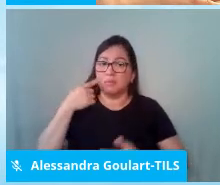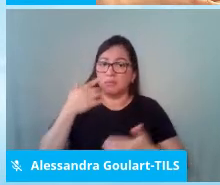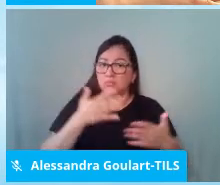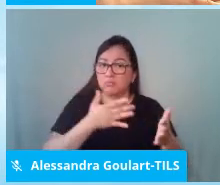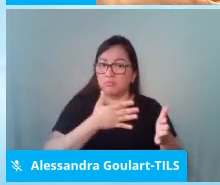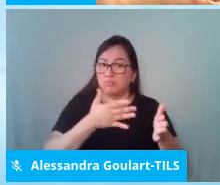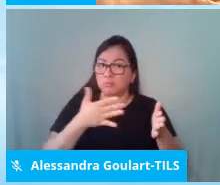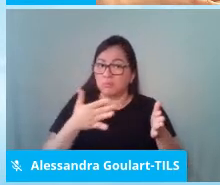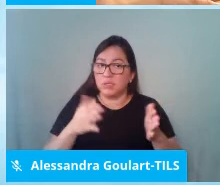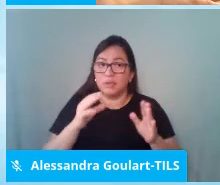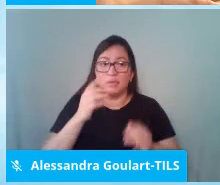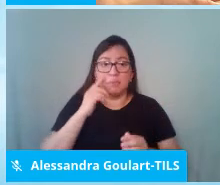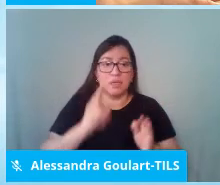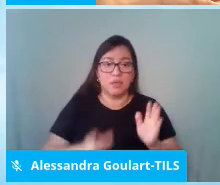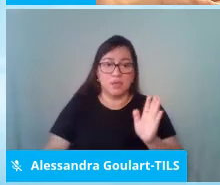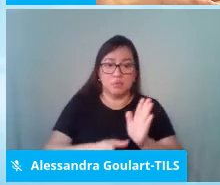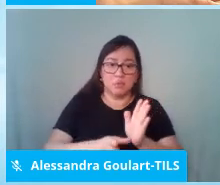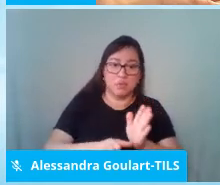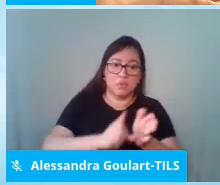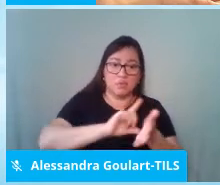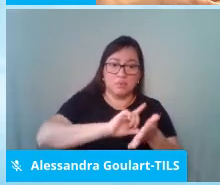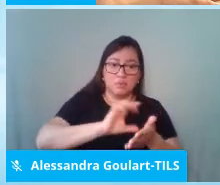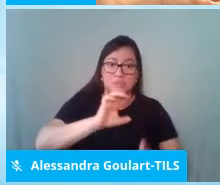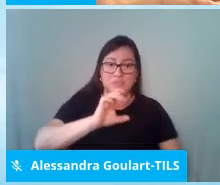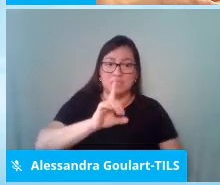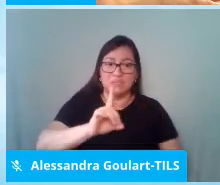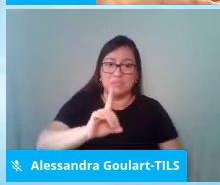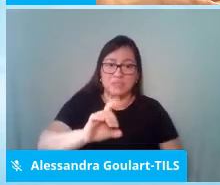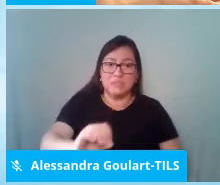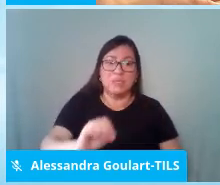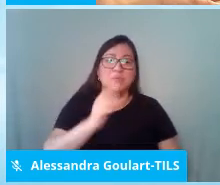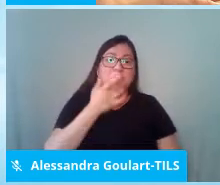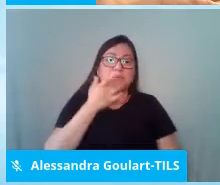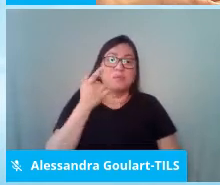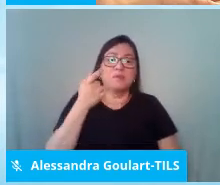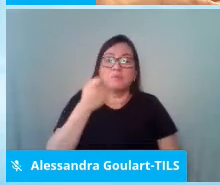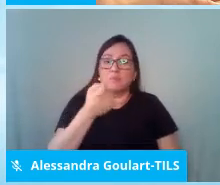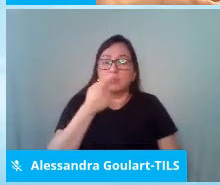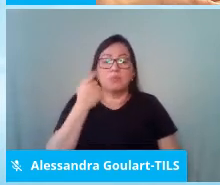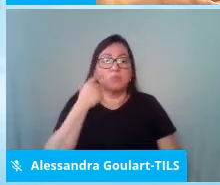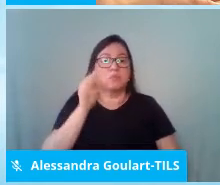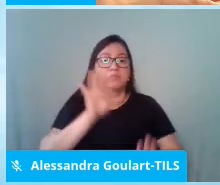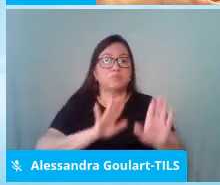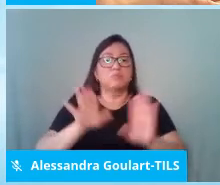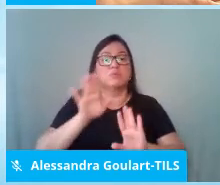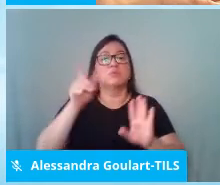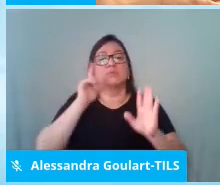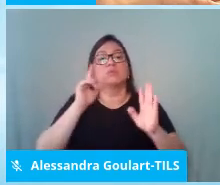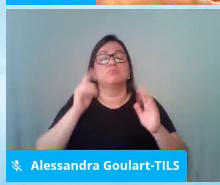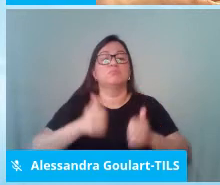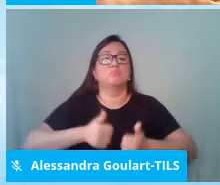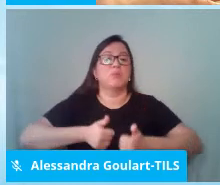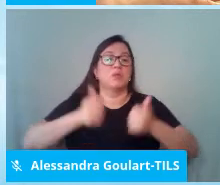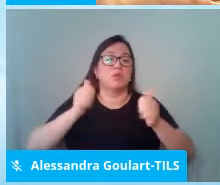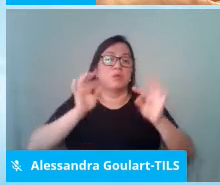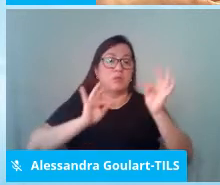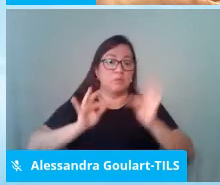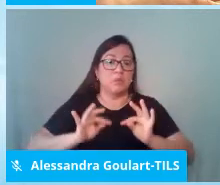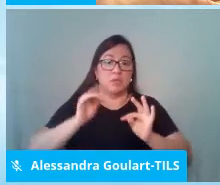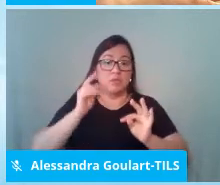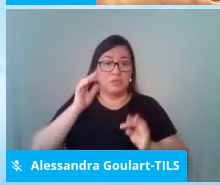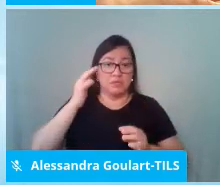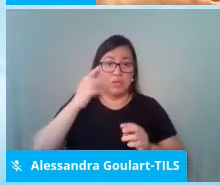precoce, conseguir fazer o tratamento adequado, né, a gente consegue reverter esse resultado e fazer com que este bebê